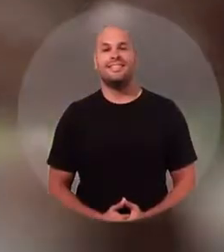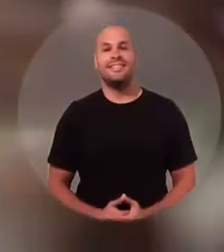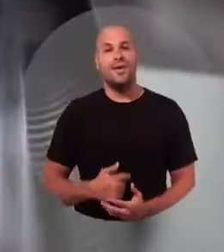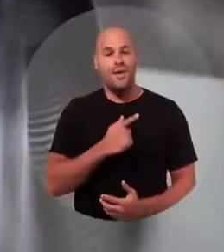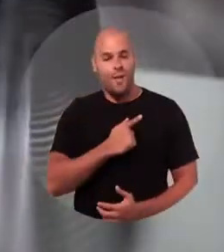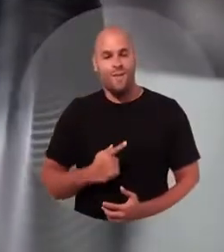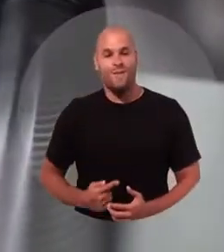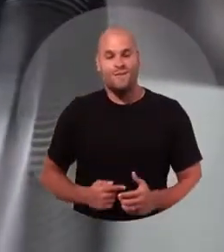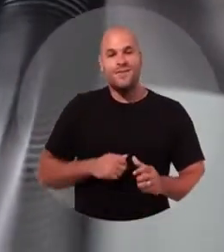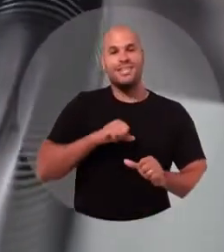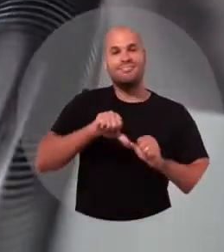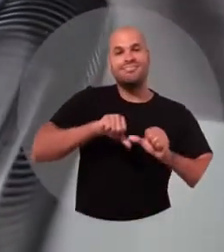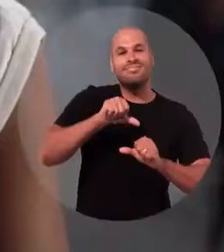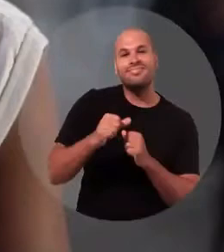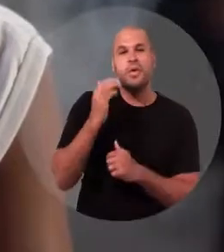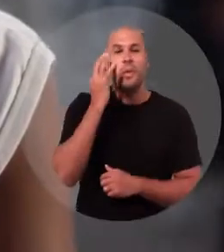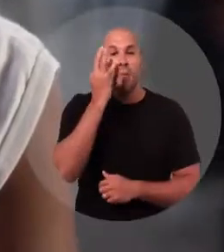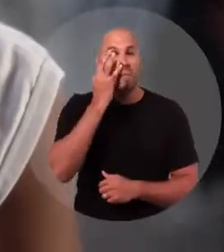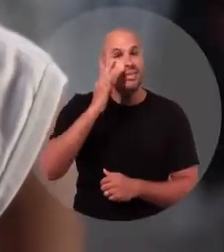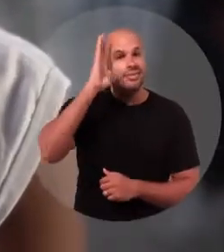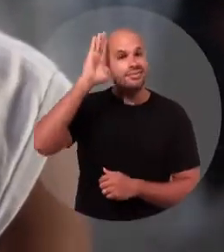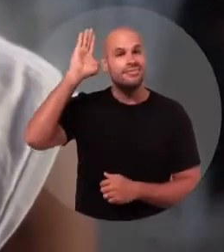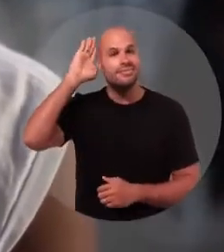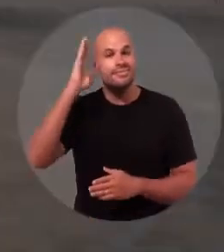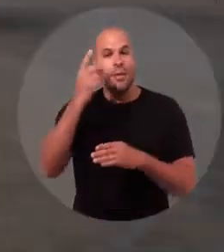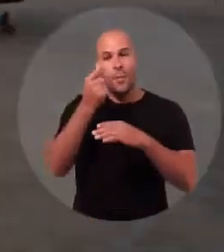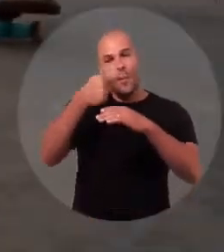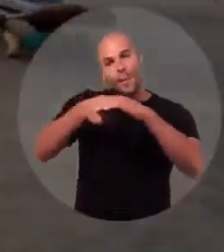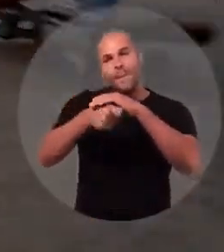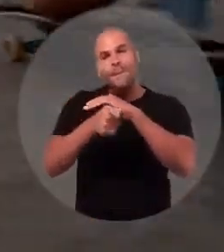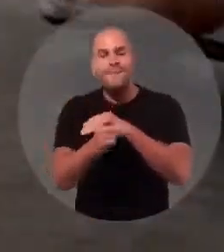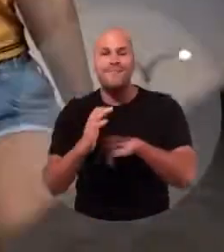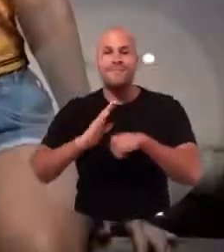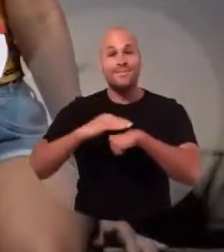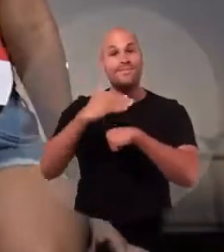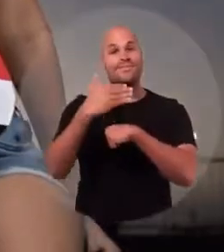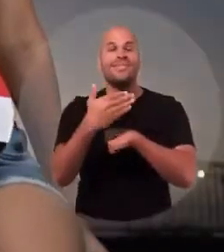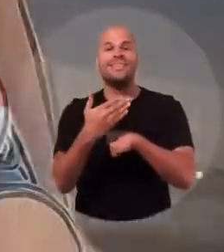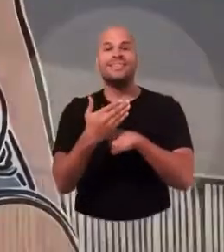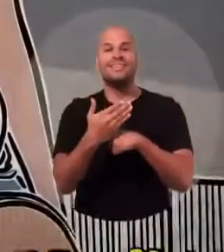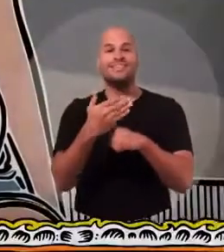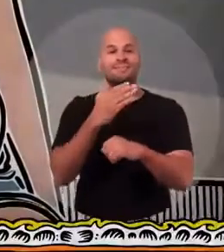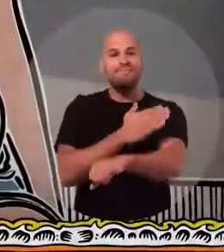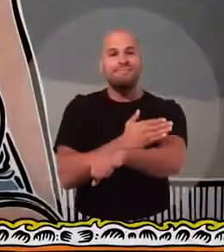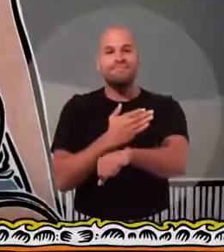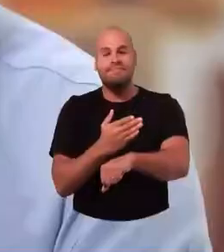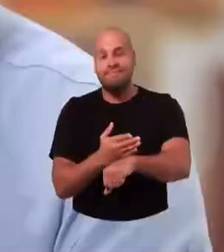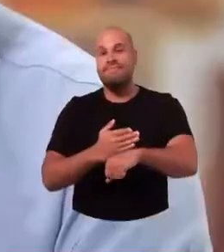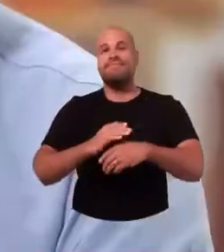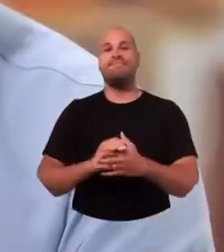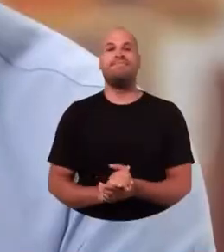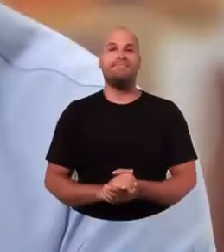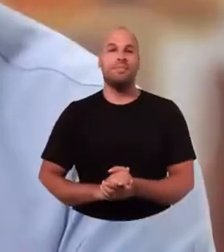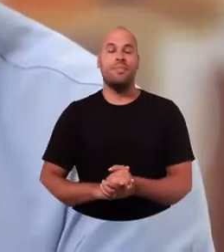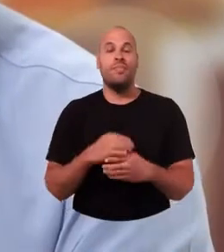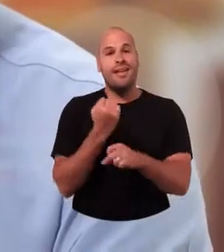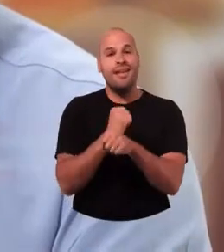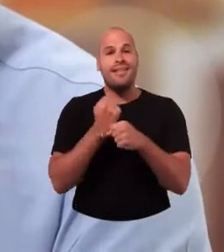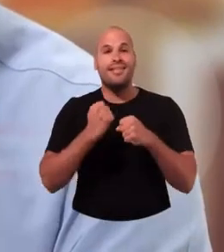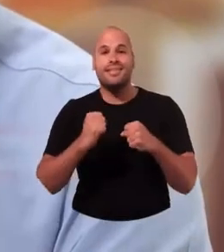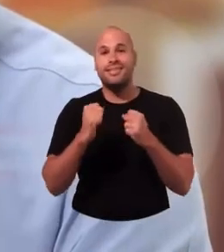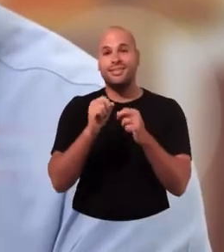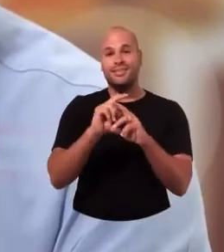O governo de transformação de Flávio Dini Brandão investe muito mais em educação. A educação